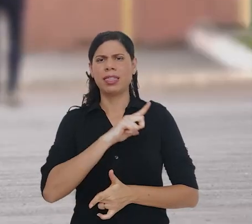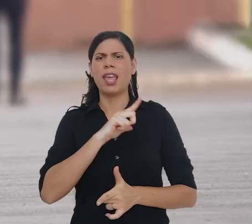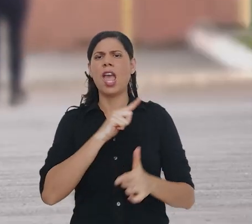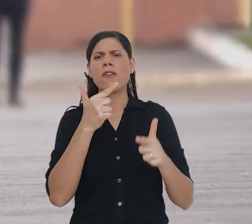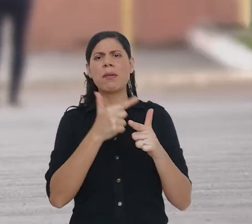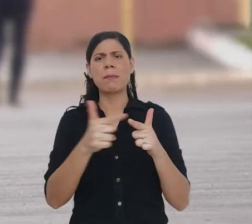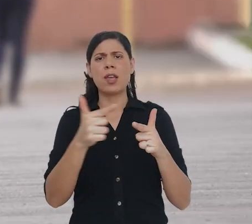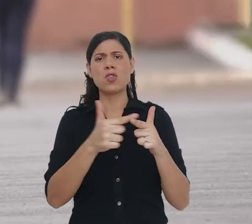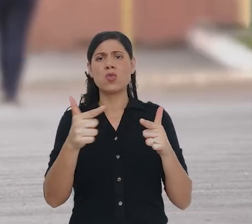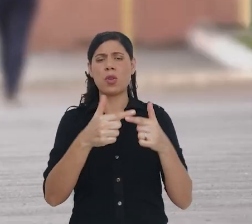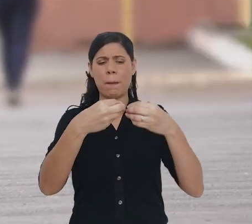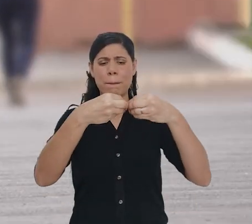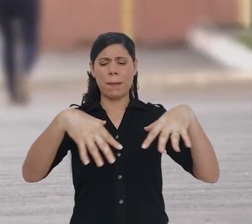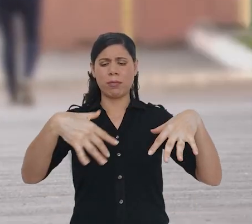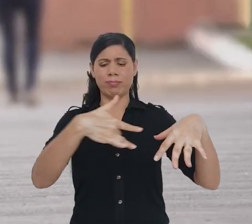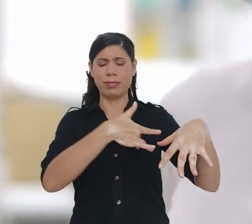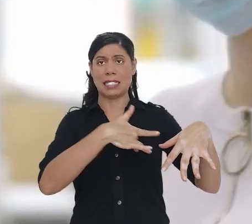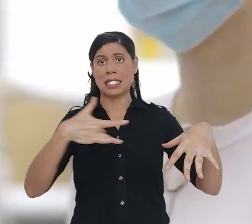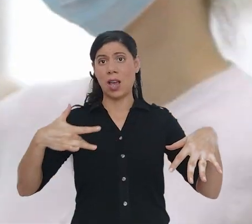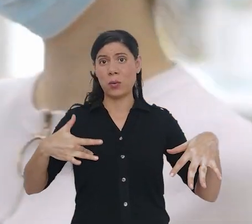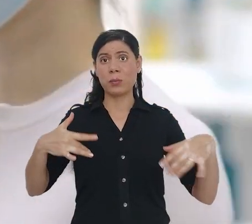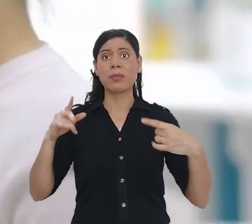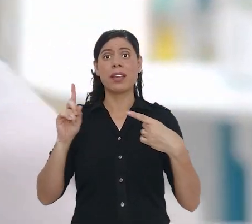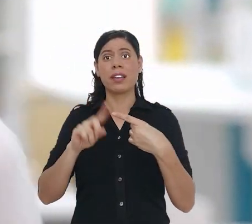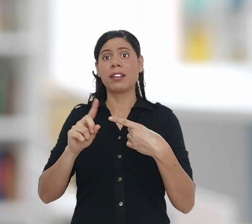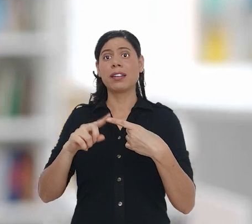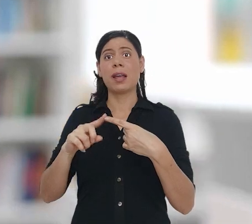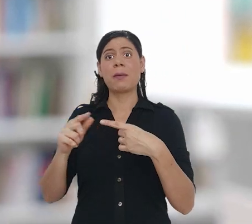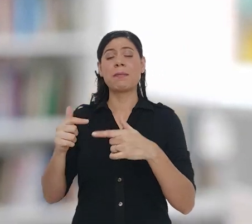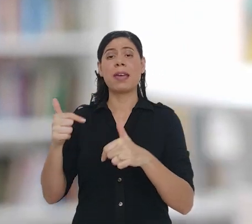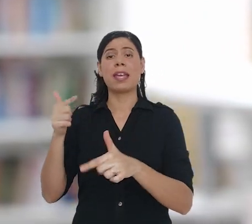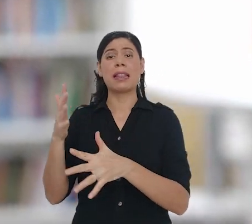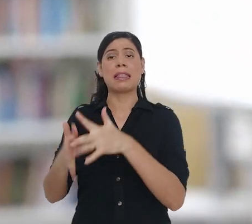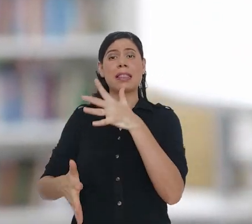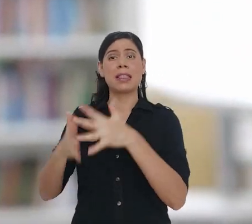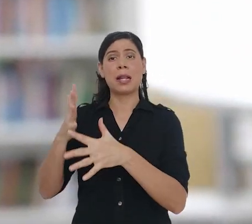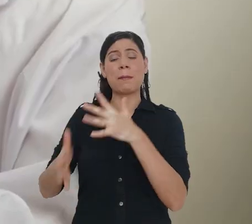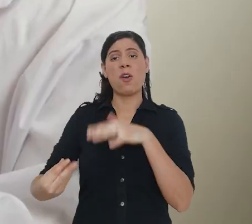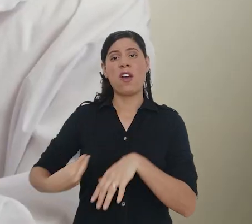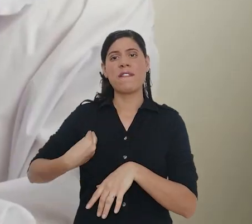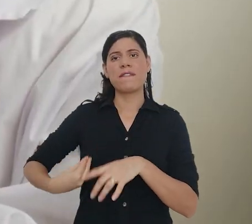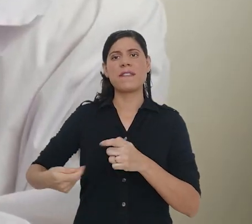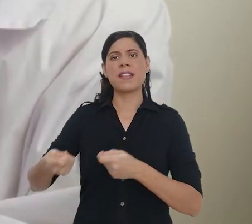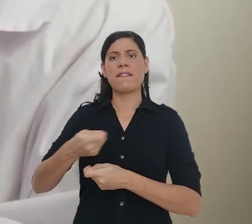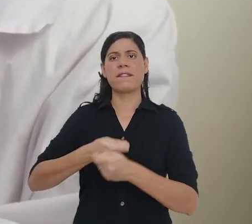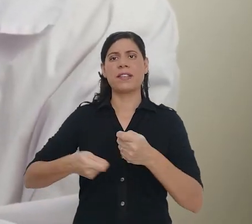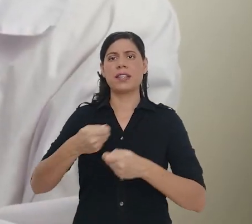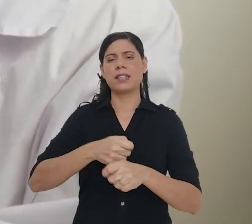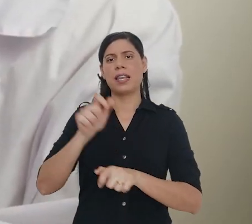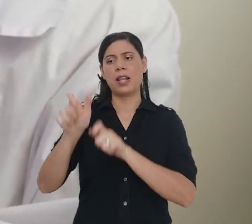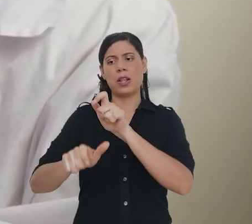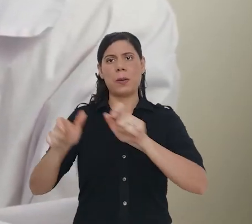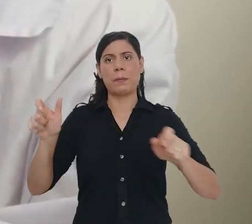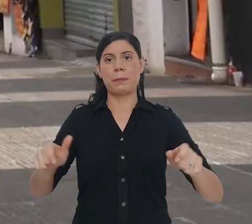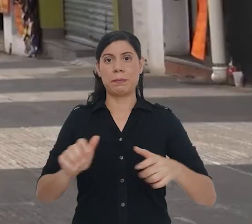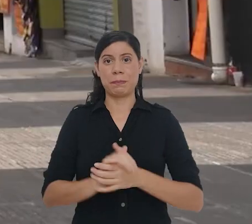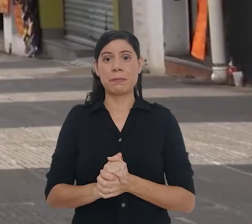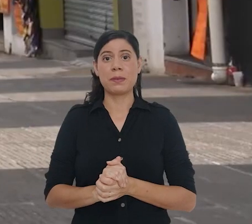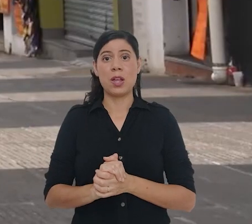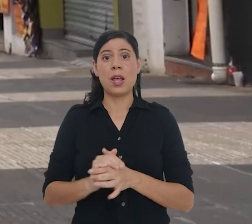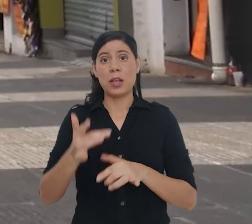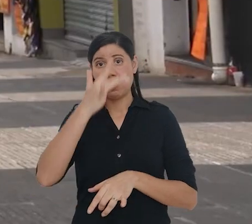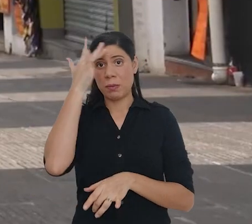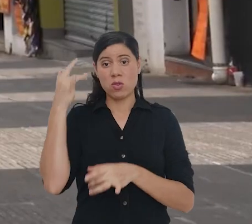Além de trazer prejuízos à saúde, o vírus também prejudicou a vida financeira de muitas pessoas.